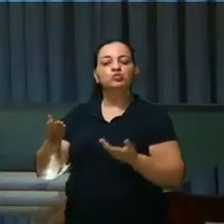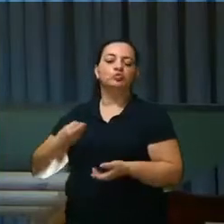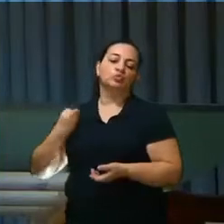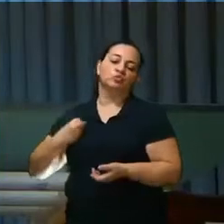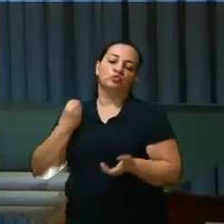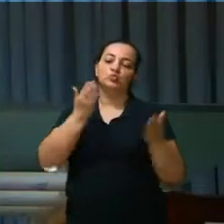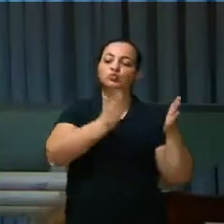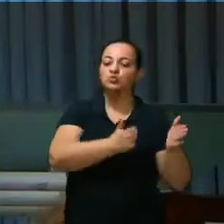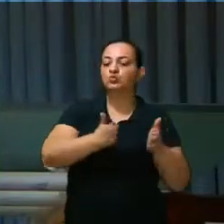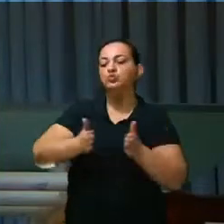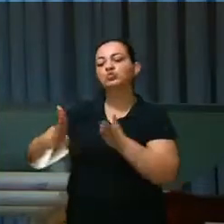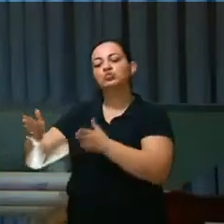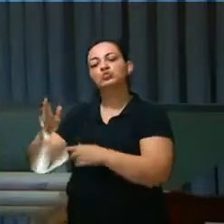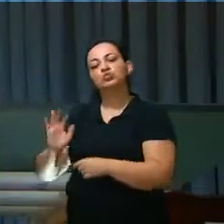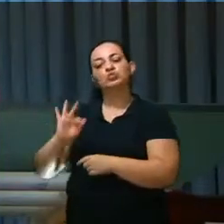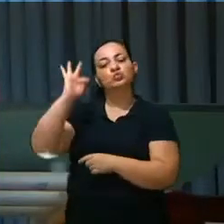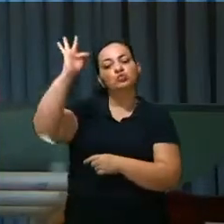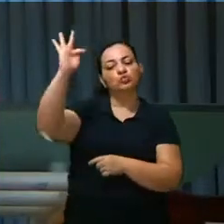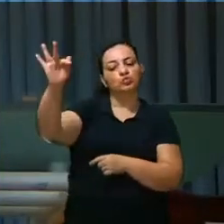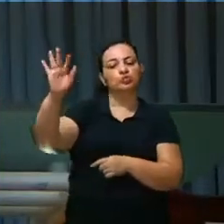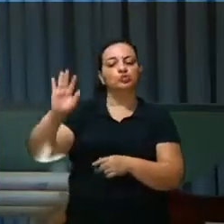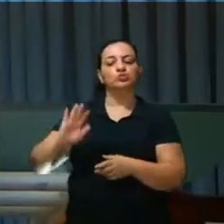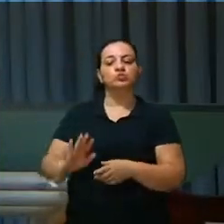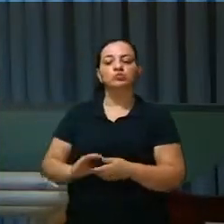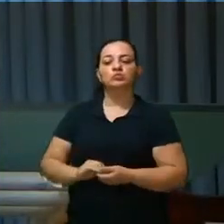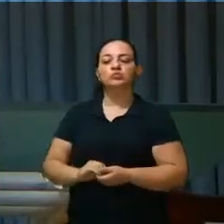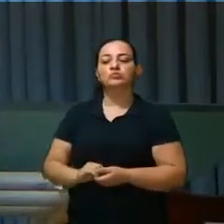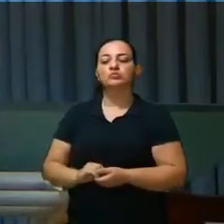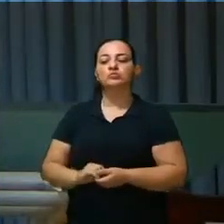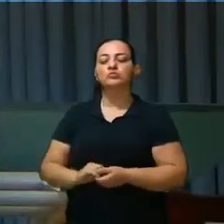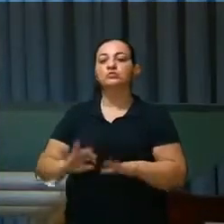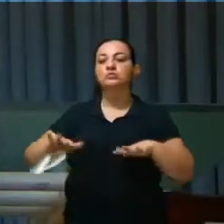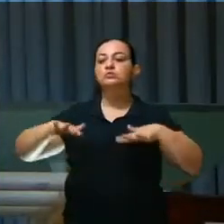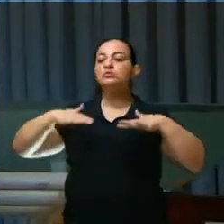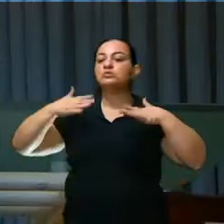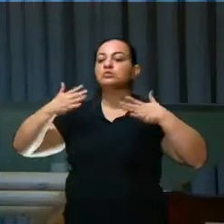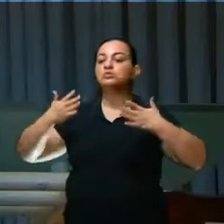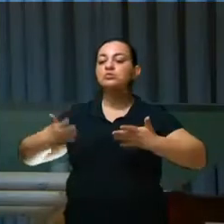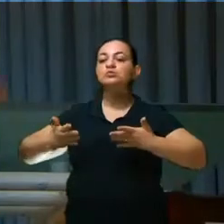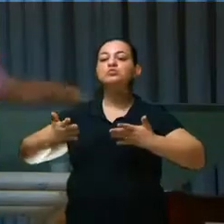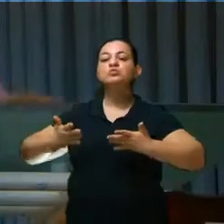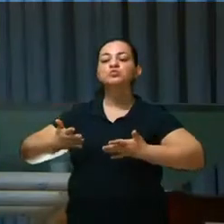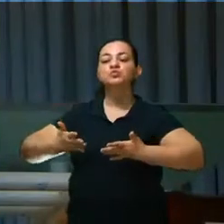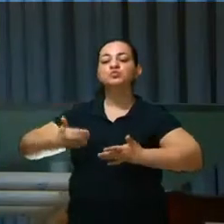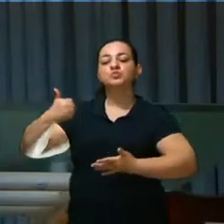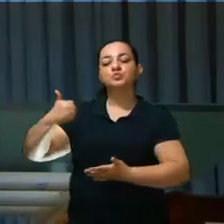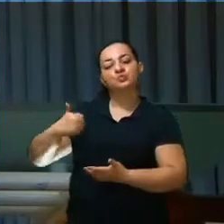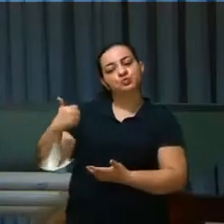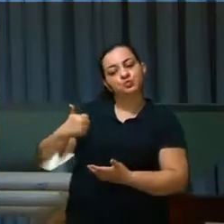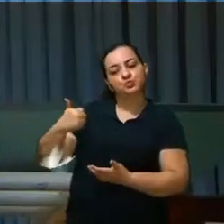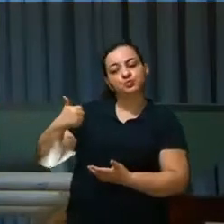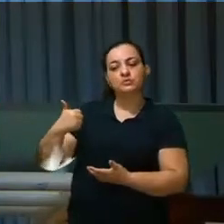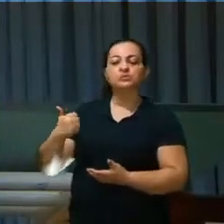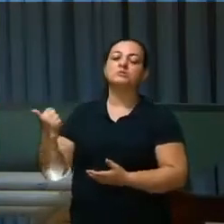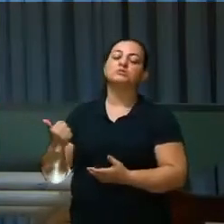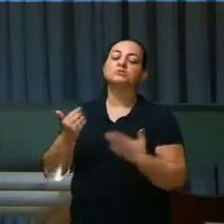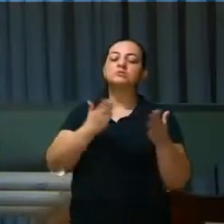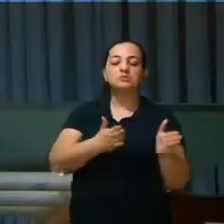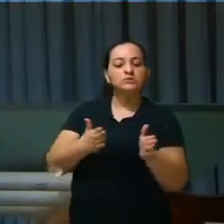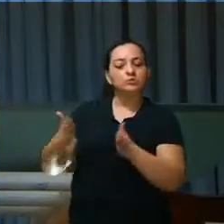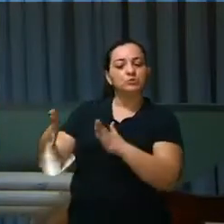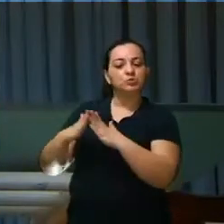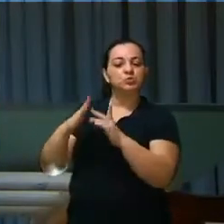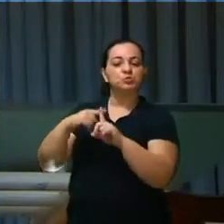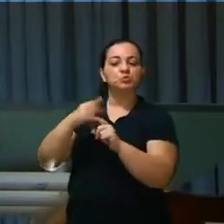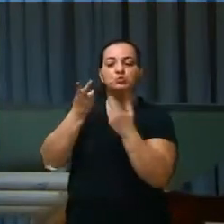das eras futuras e quando chega aqui nessa primeira era da igreja